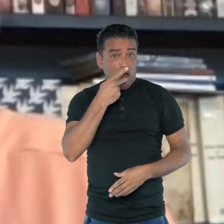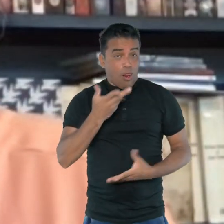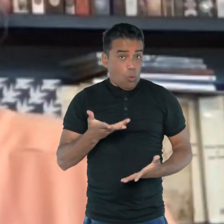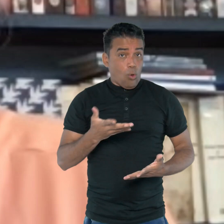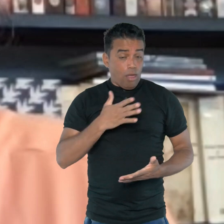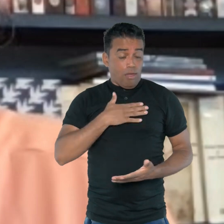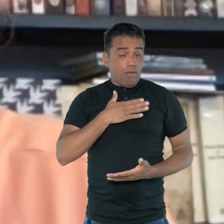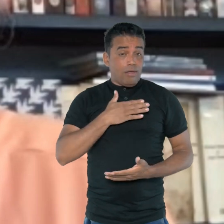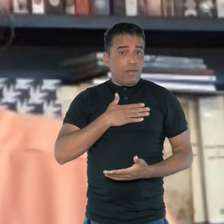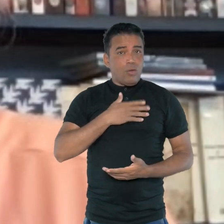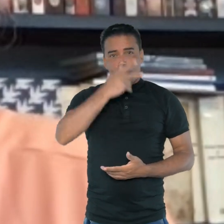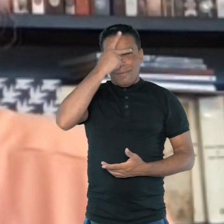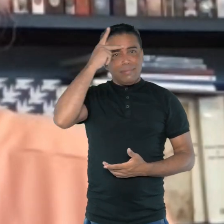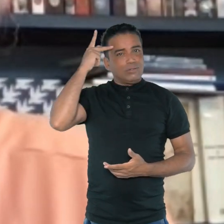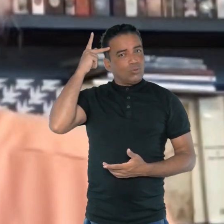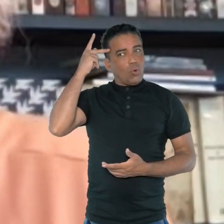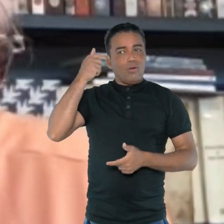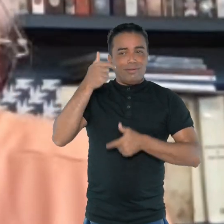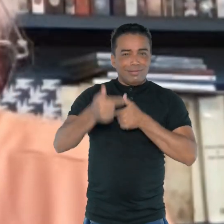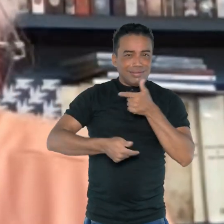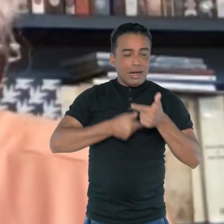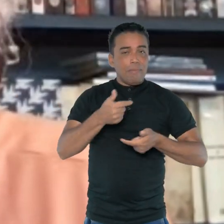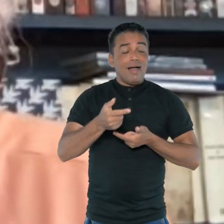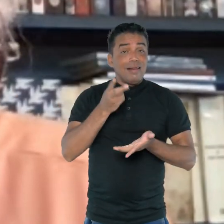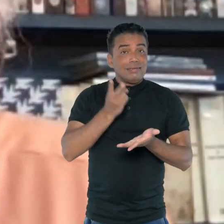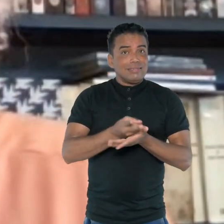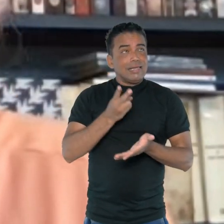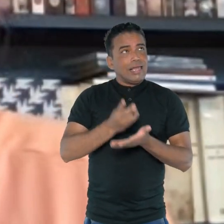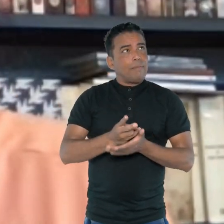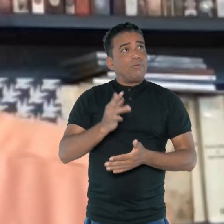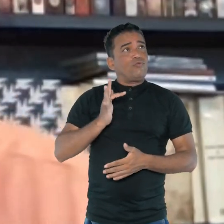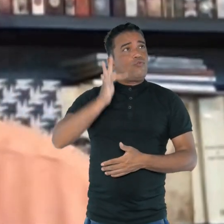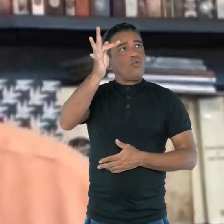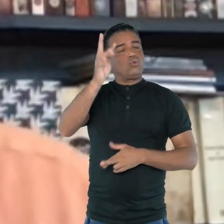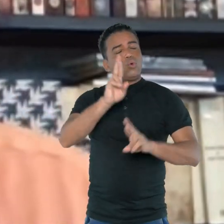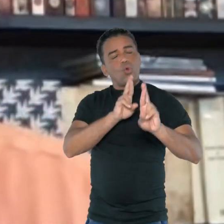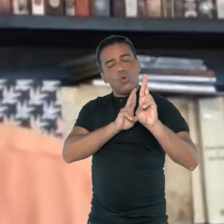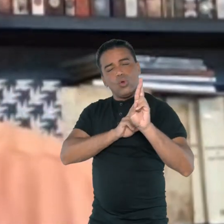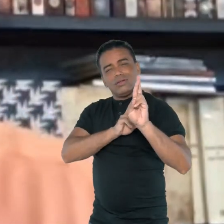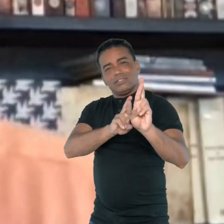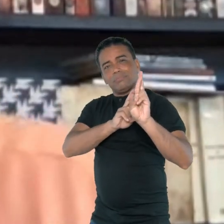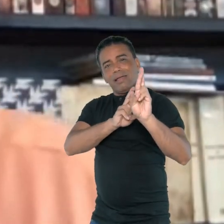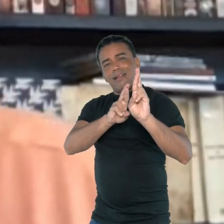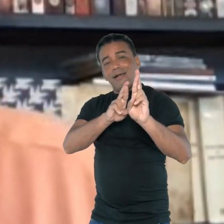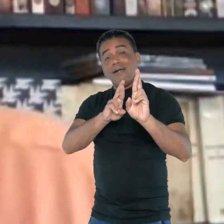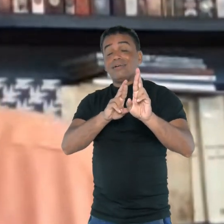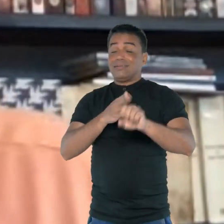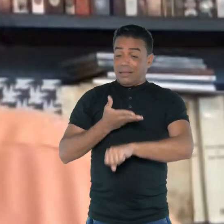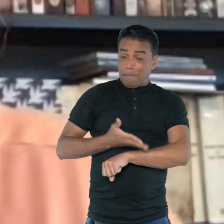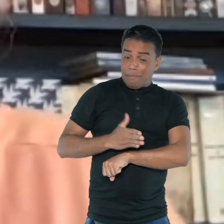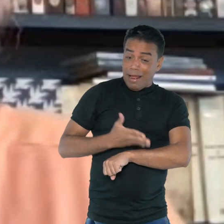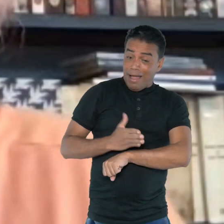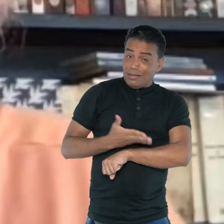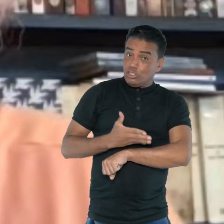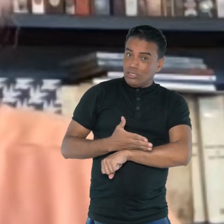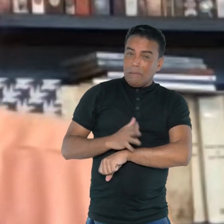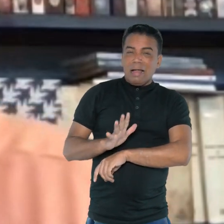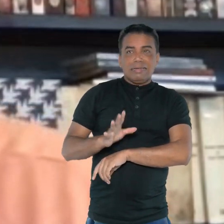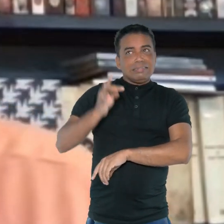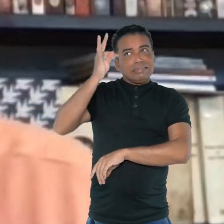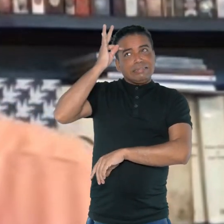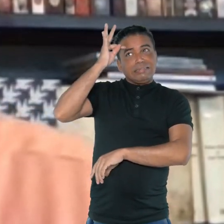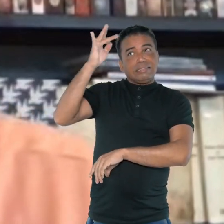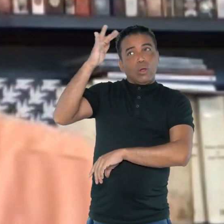eu sou alguém que trabalha sempre com a esperança na prática, embora teoricamente eu quase sempre